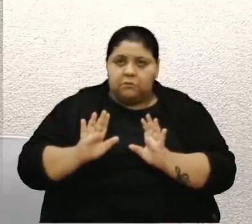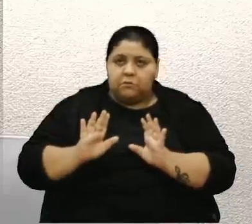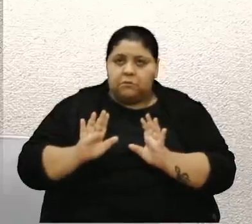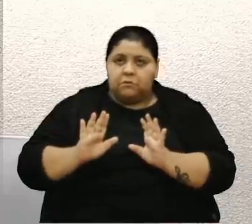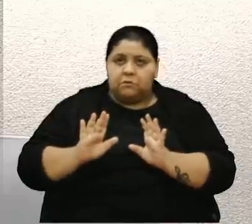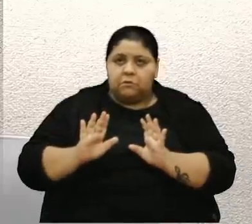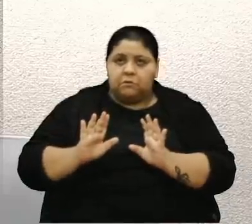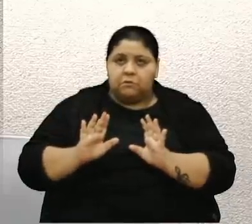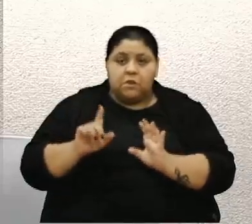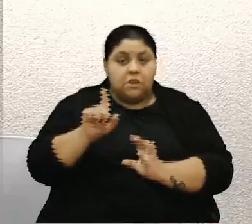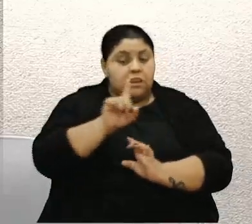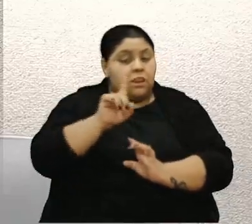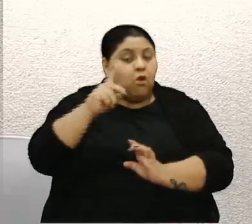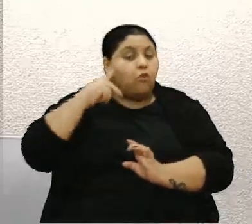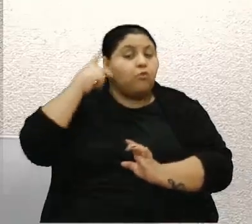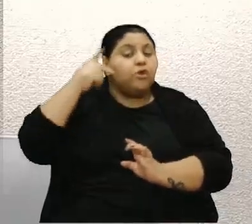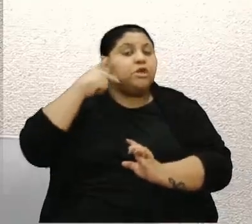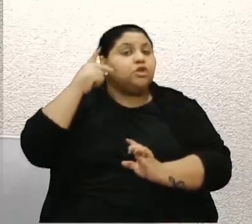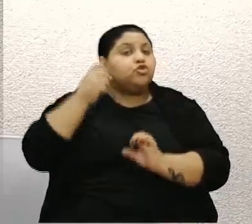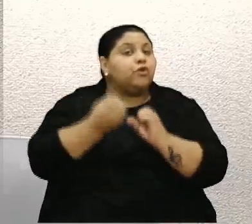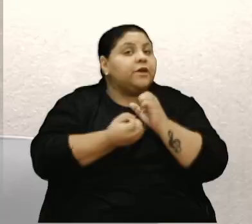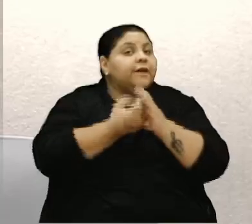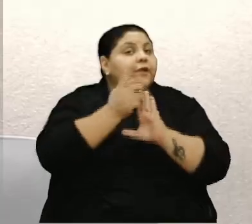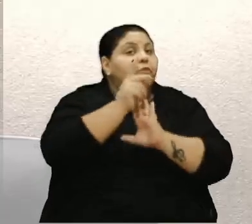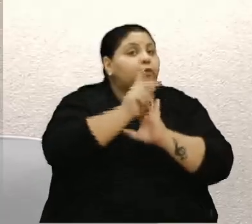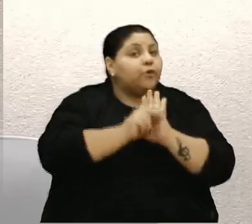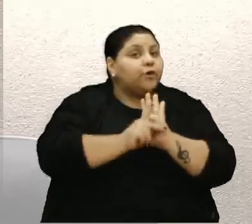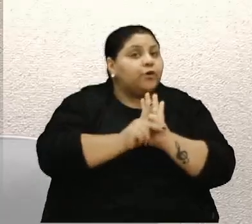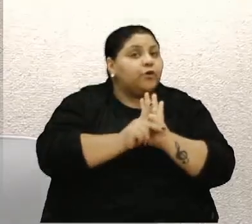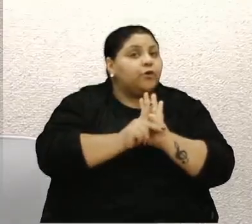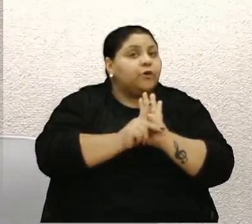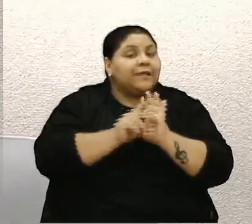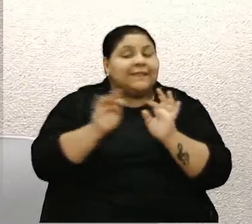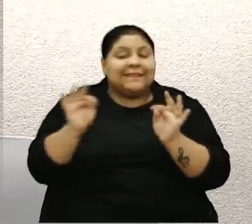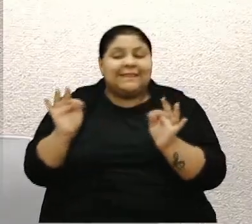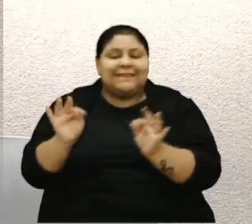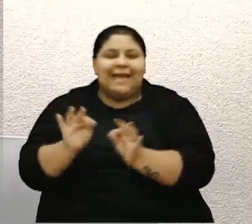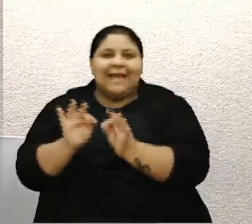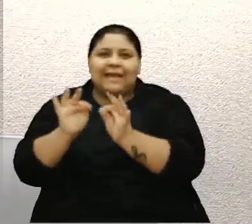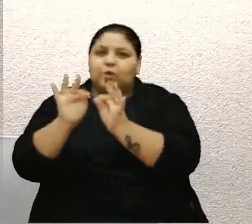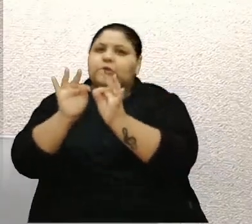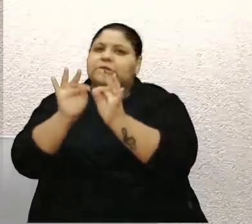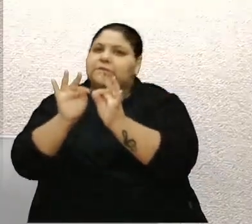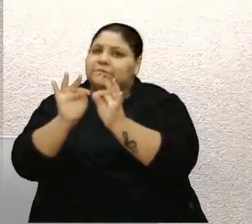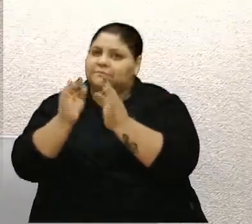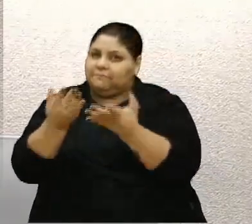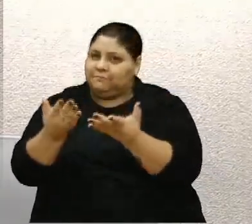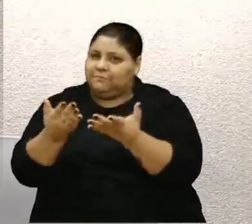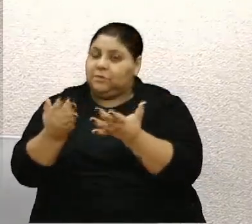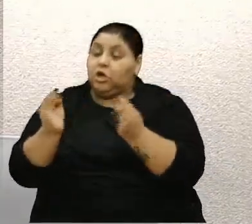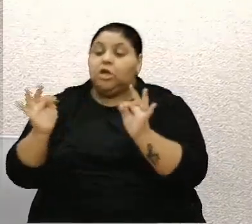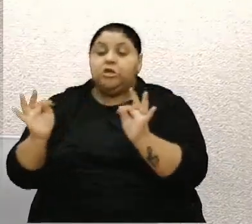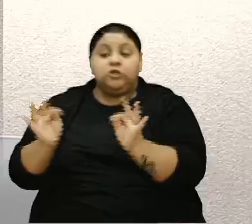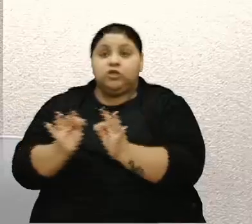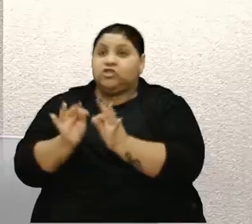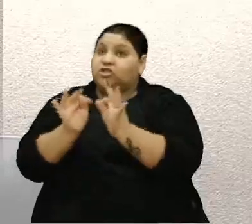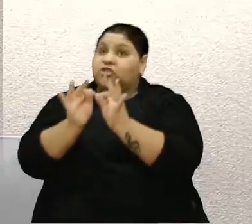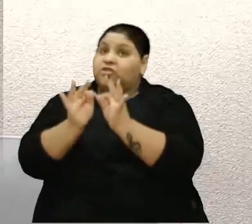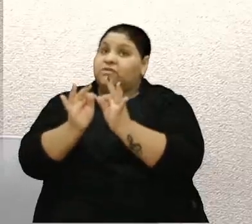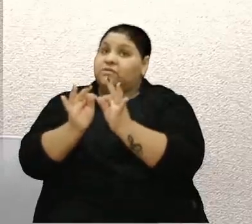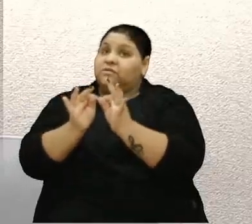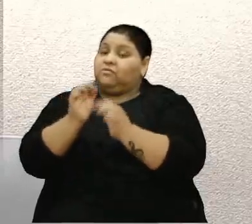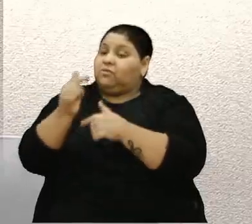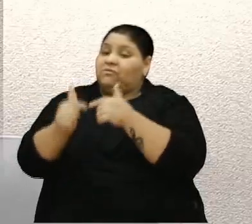Não são políticos que fazem os projetos. São técnicos. E se os técnicos não estão